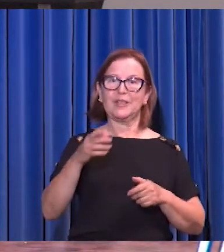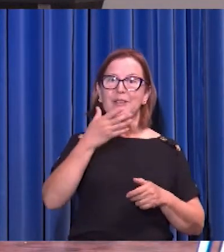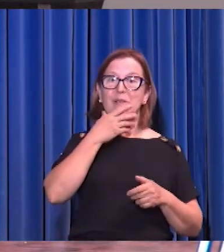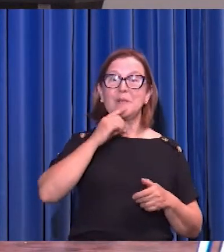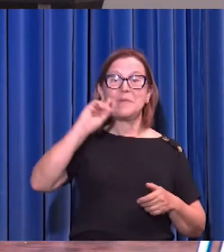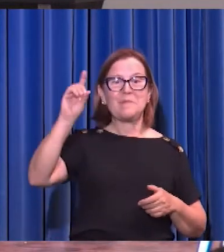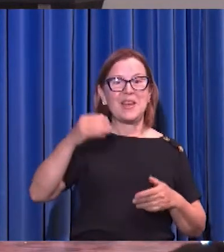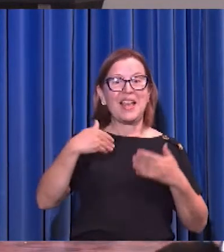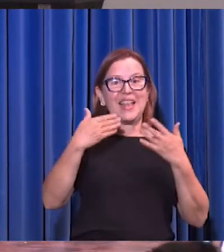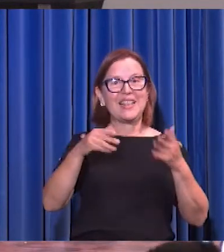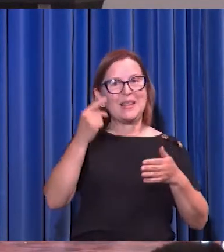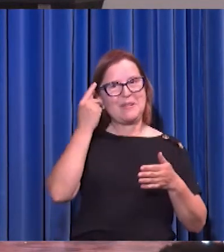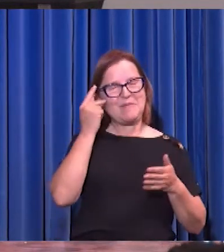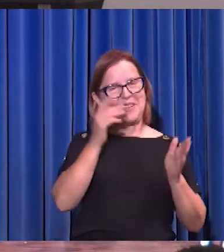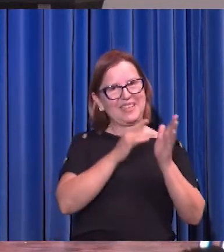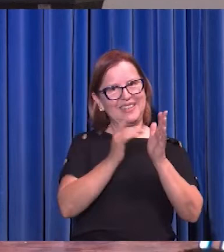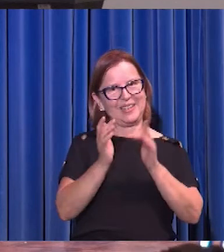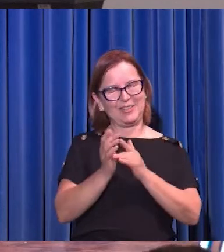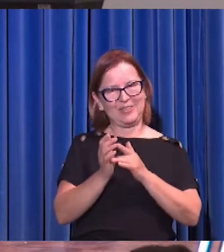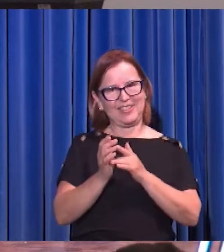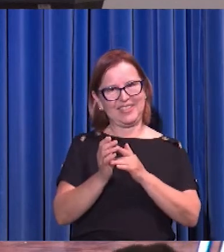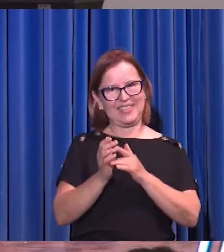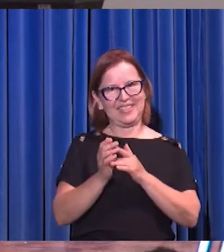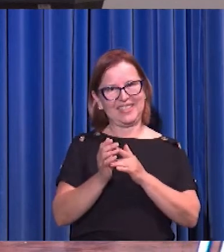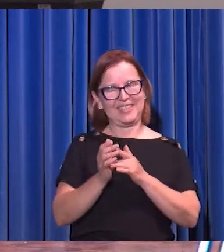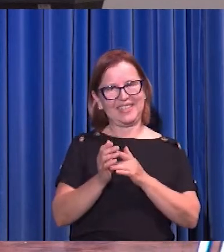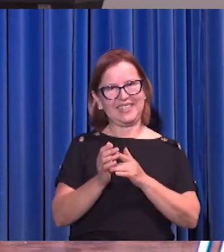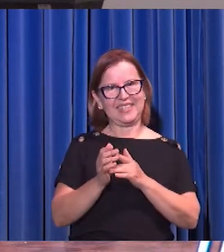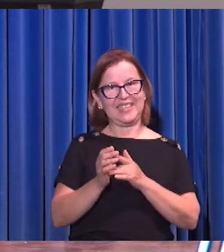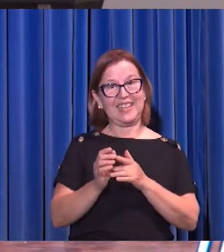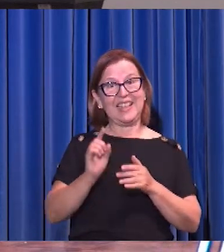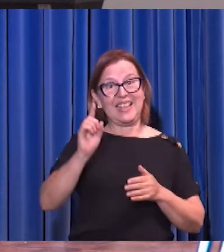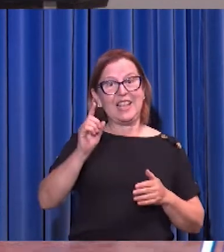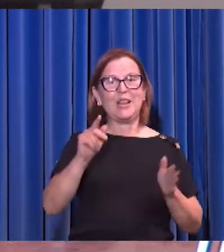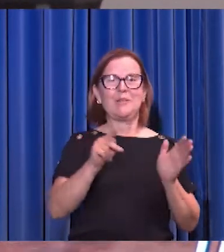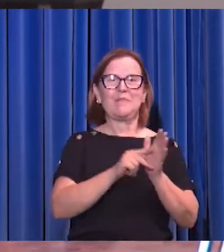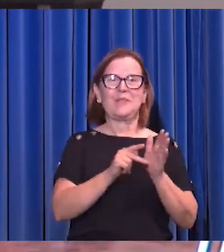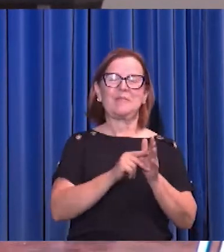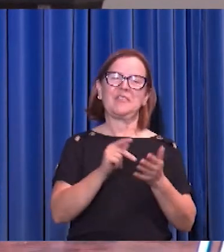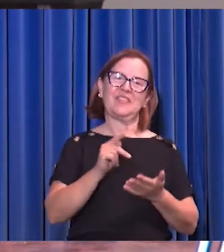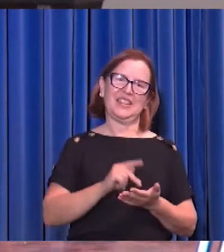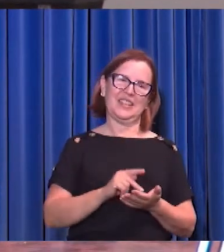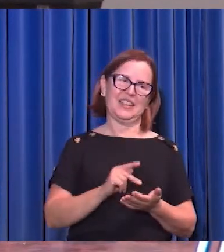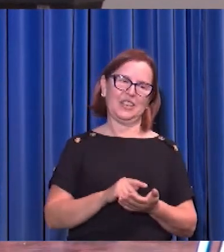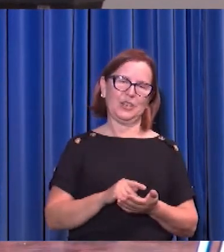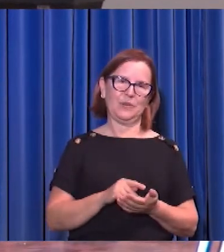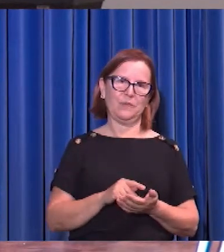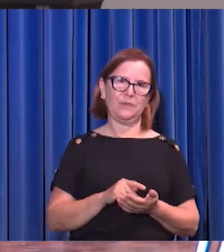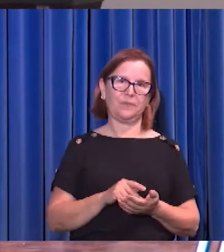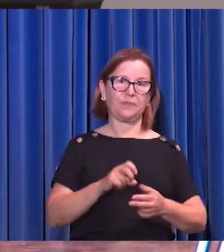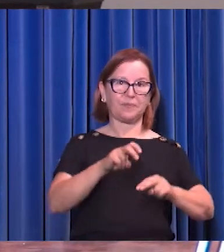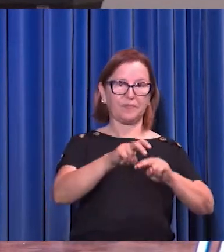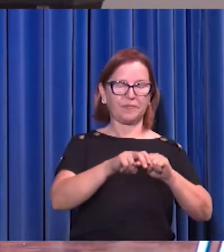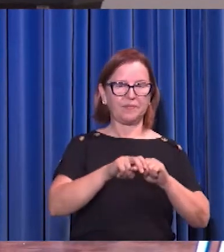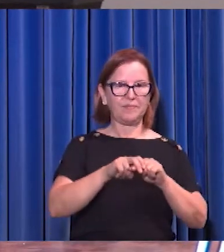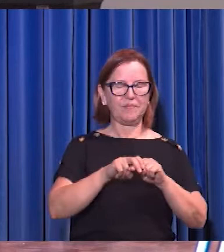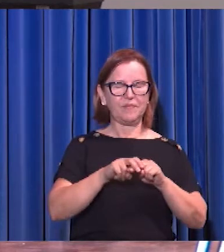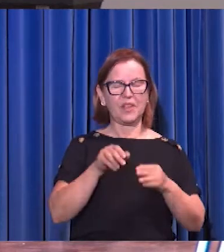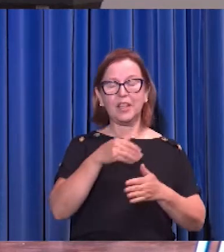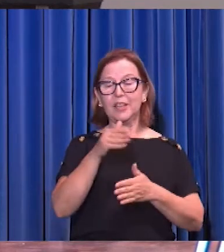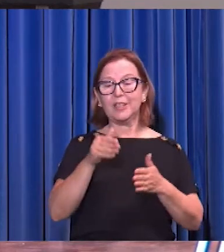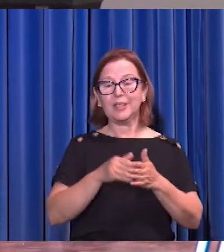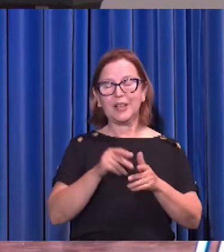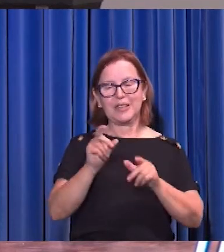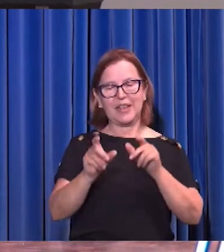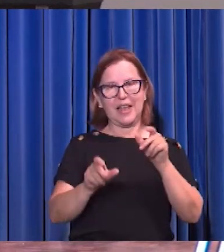Jesus, Jesus Cristo é a própria verdade. Por isso que são salvos todos aqueles que